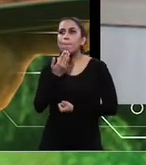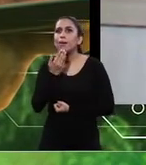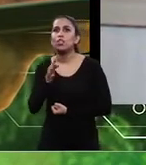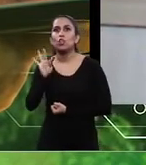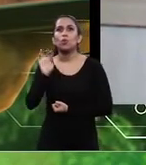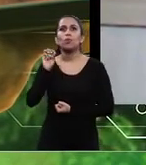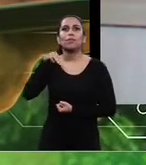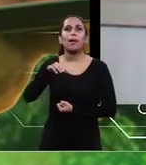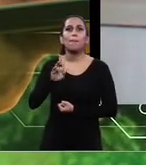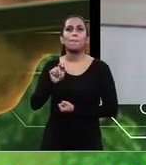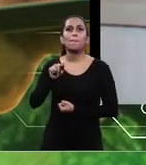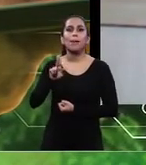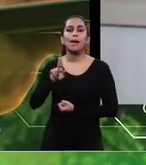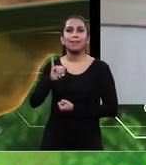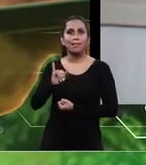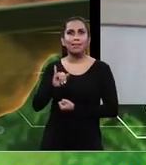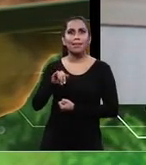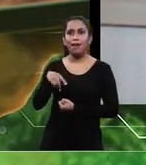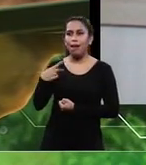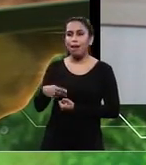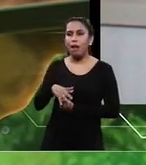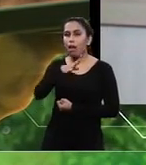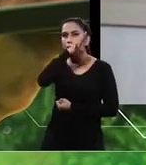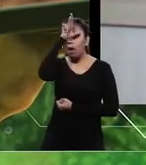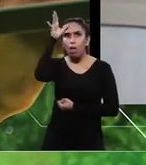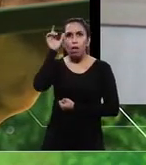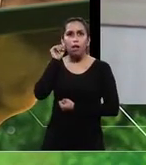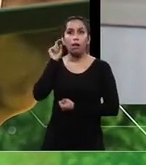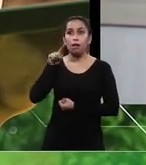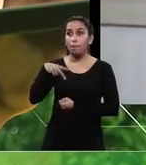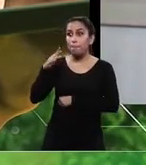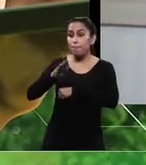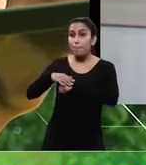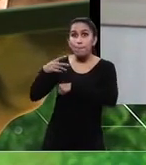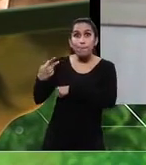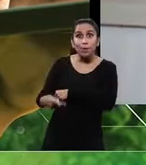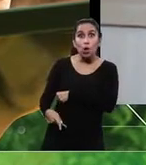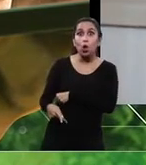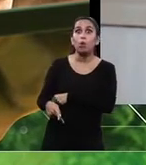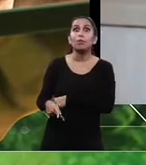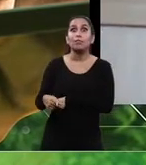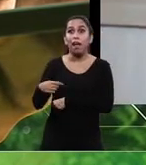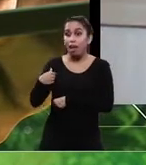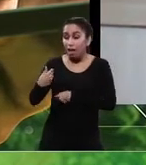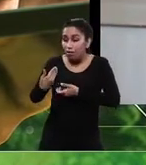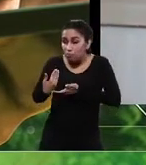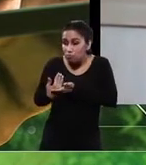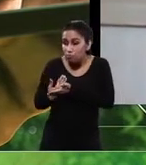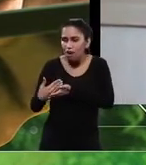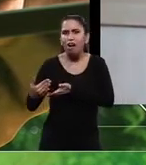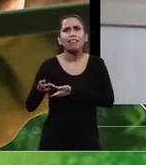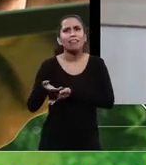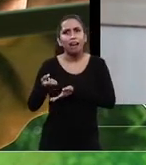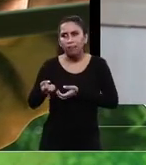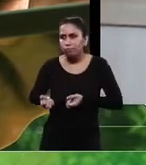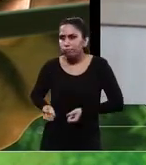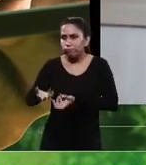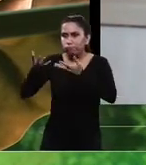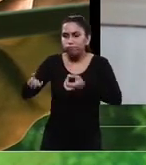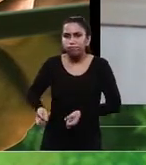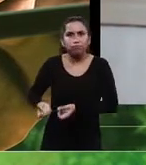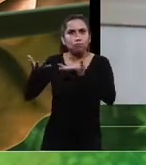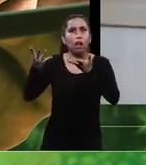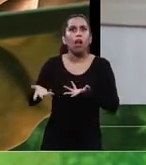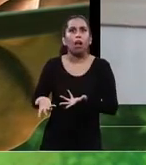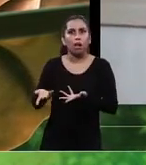Amazônia, né? Um produto nativo da Amazônia que está crescendo, se produz muito aqui a preço competitivo,